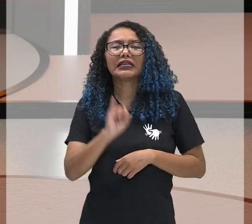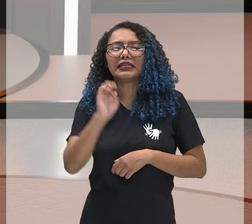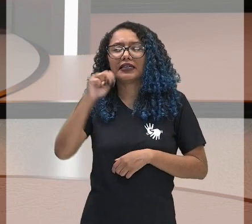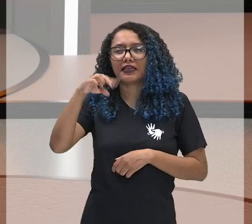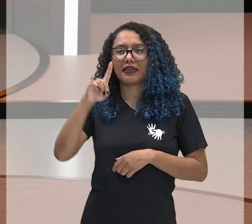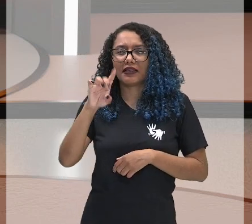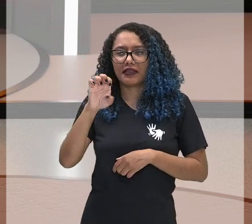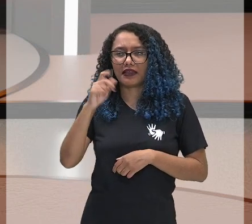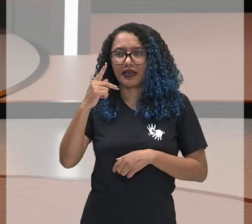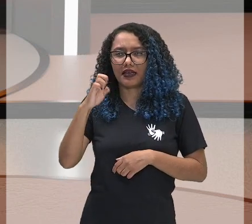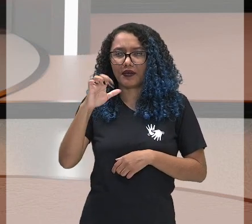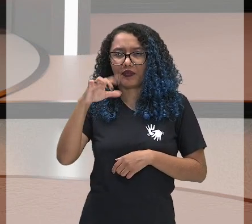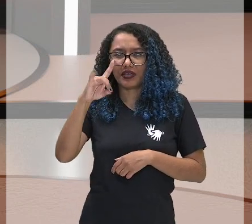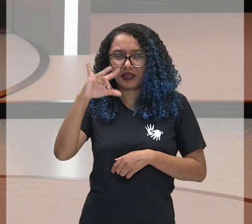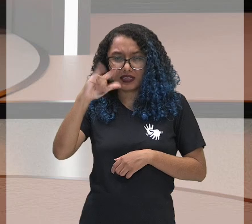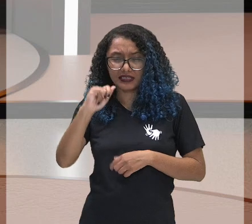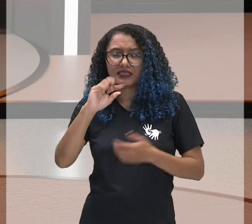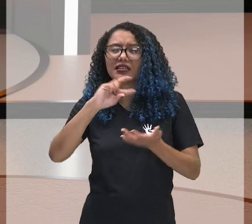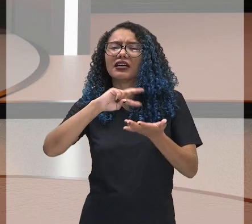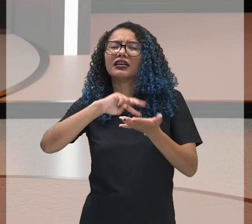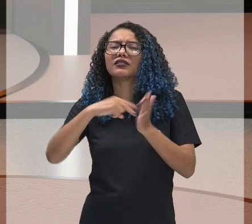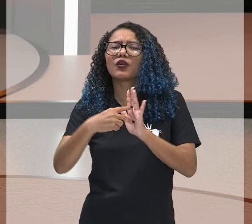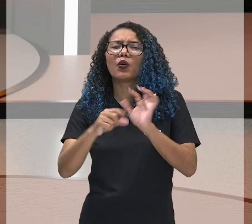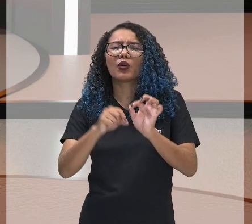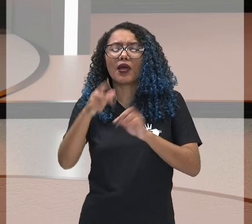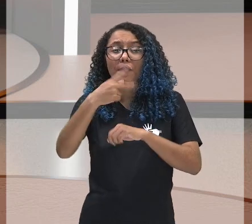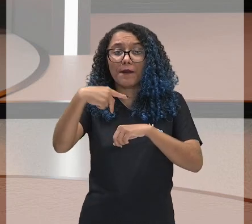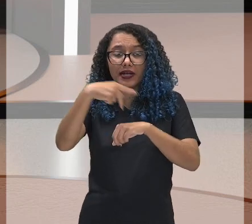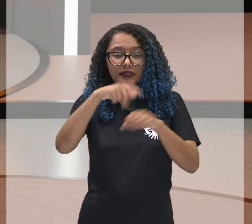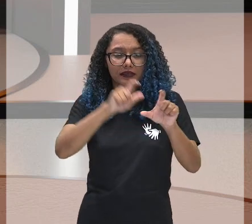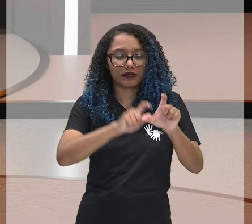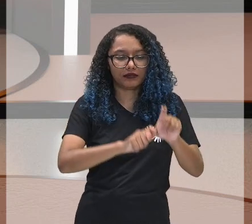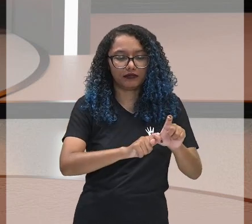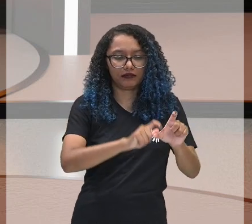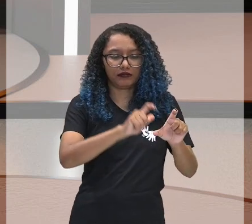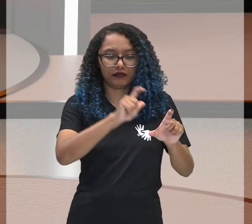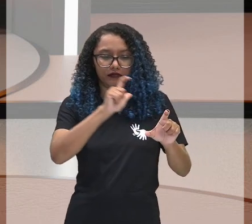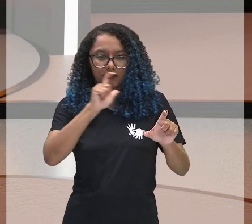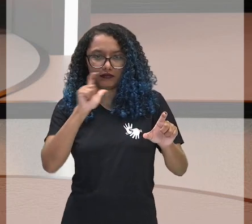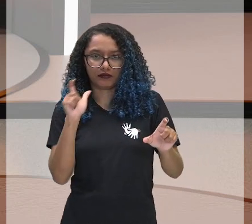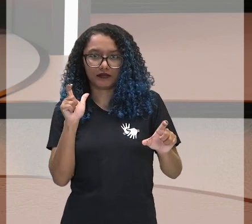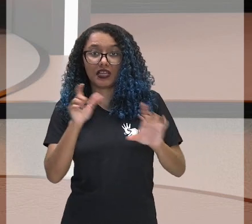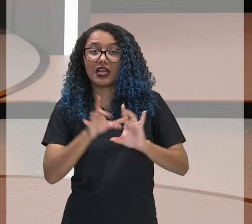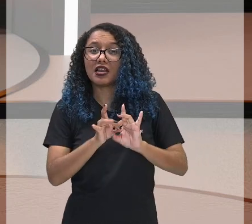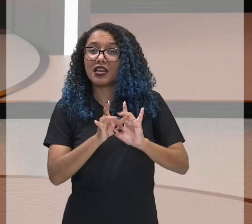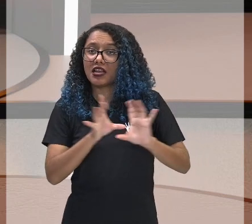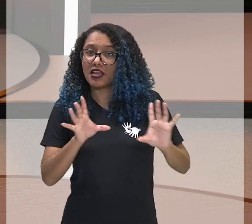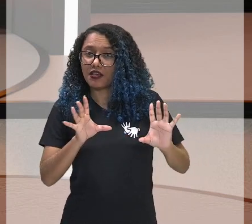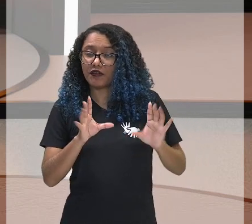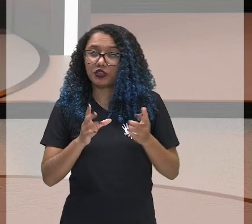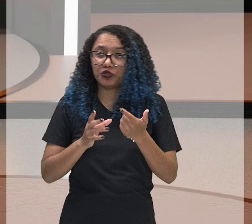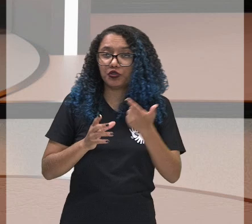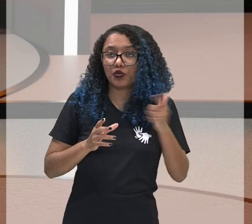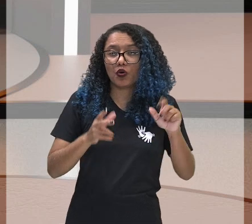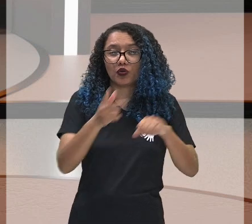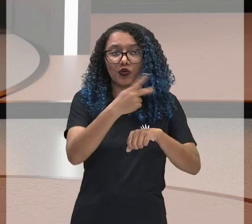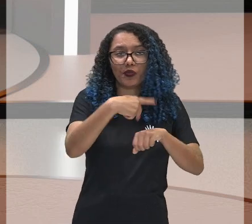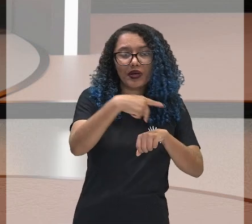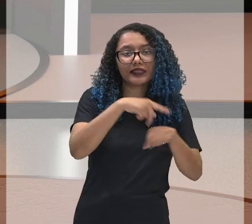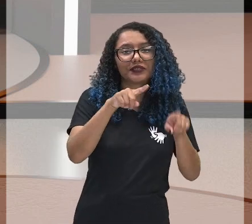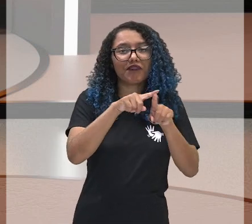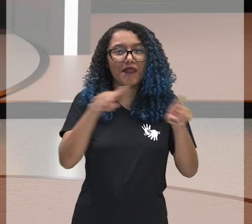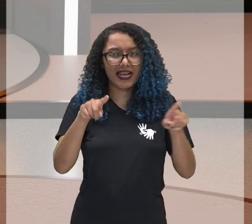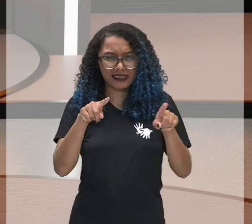independência, significa que o Brasil, ou melhor, o país deixa de ser dependente de algo, de alguém ou de um outro país. Só